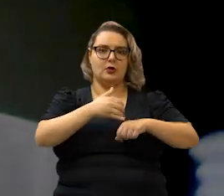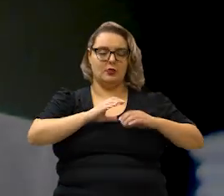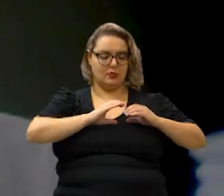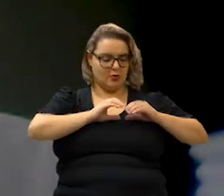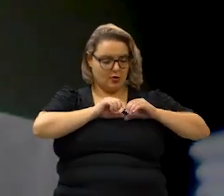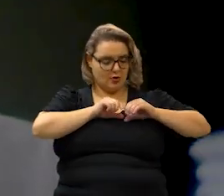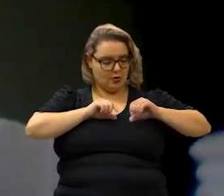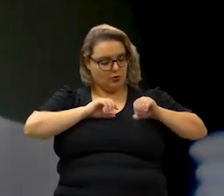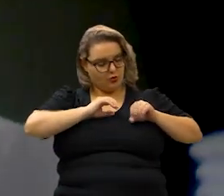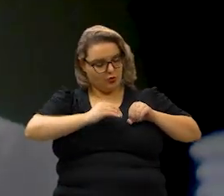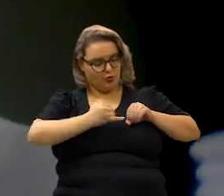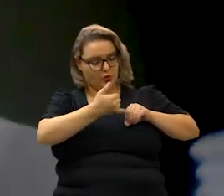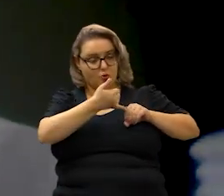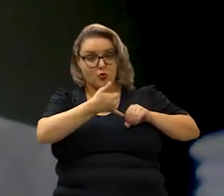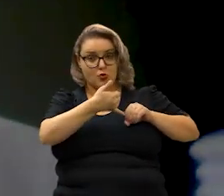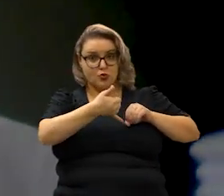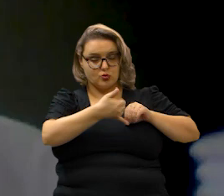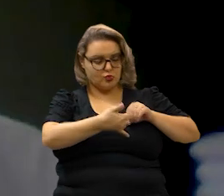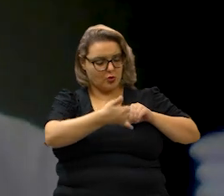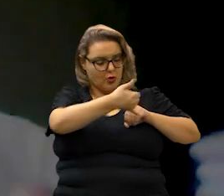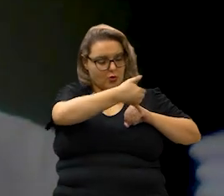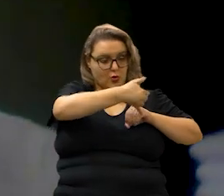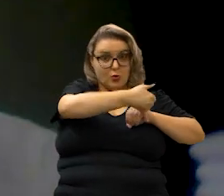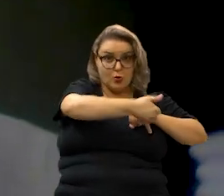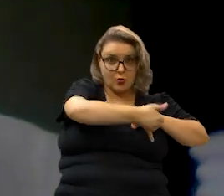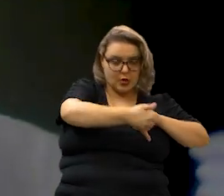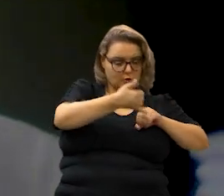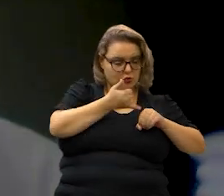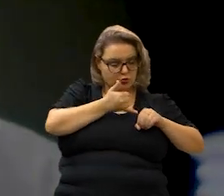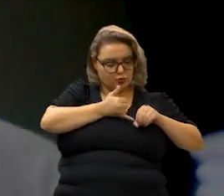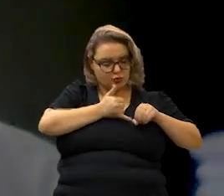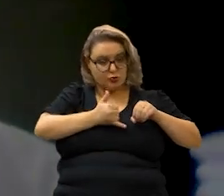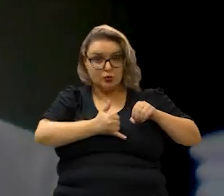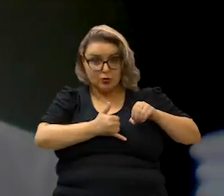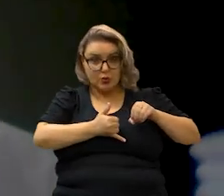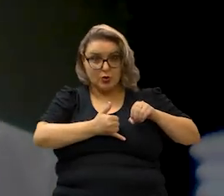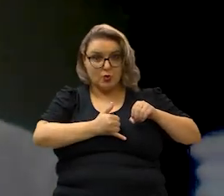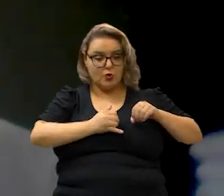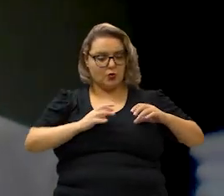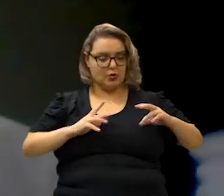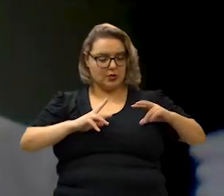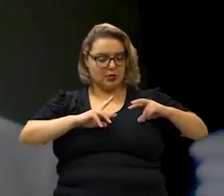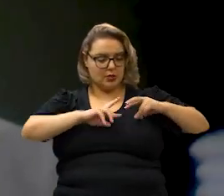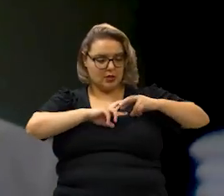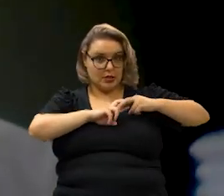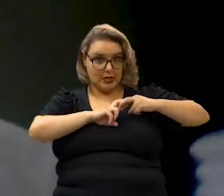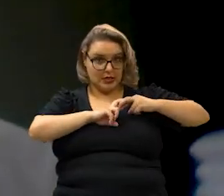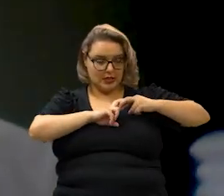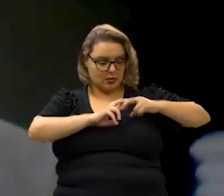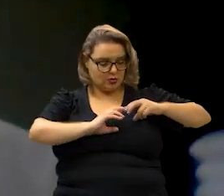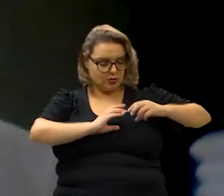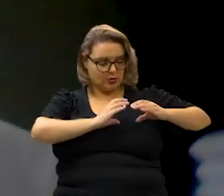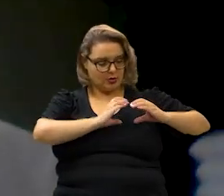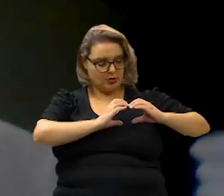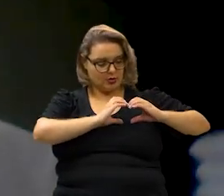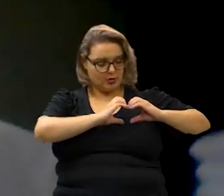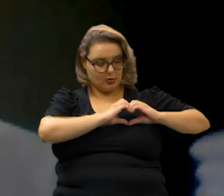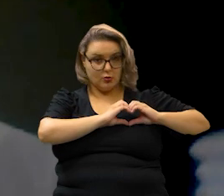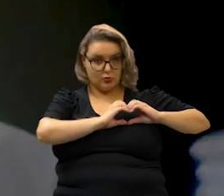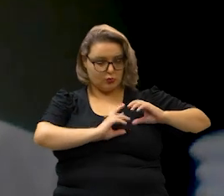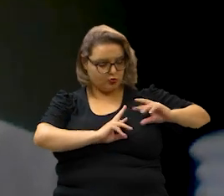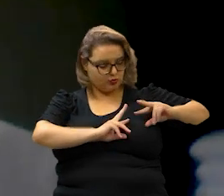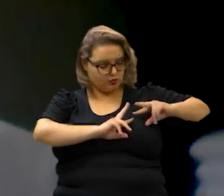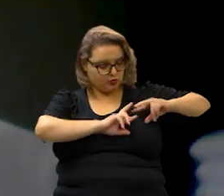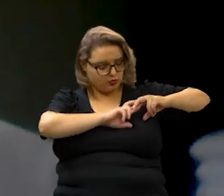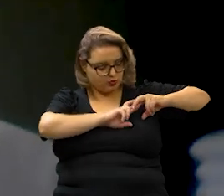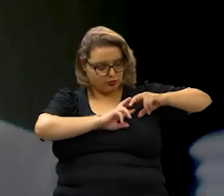das artérias coronárias, aquelas artérias que irrigam o músculo do coração, e esta placa, em um